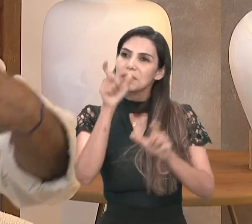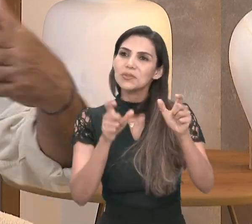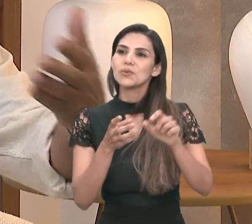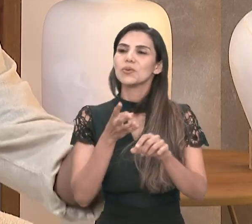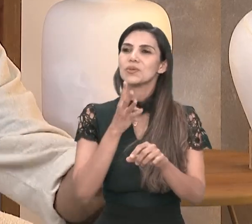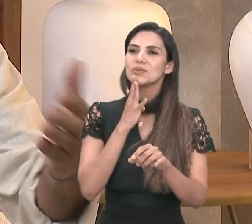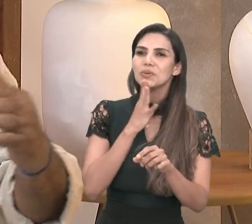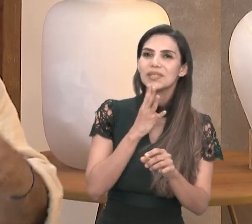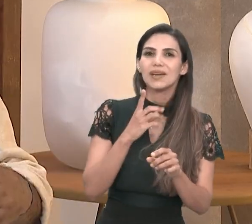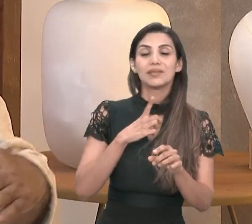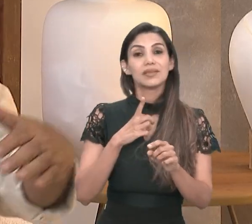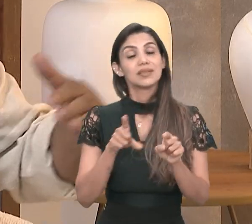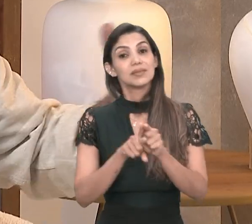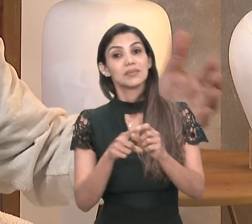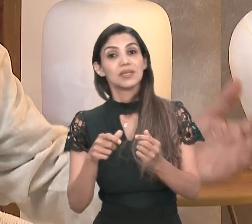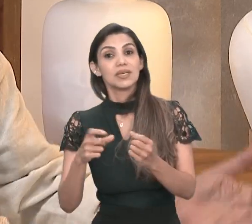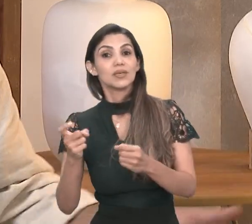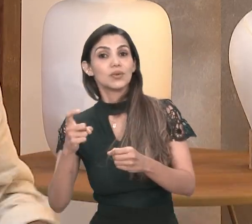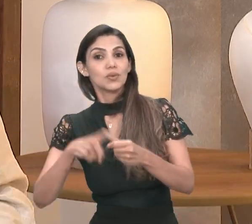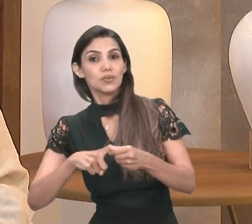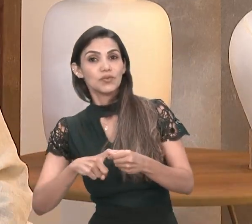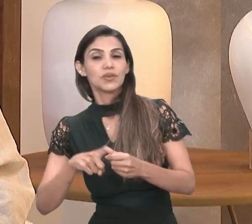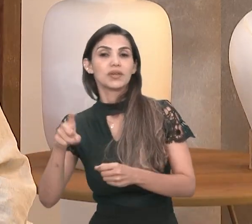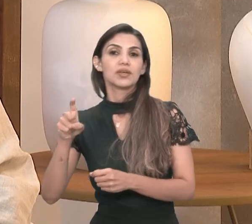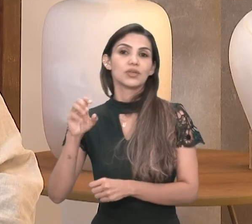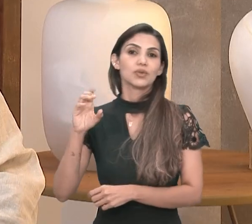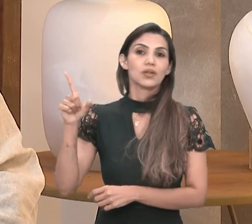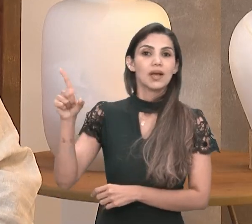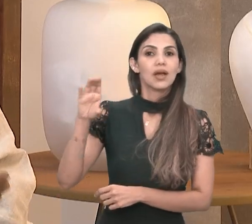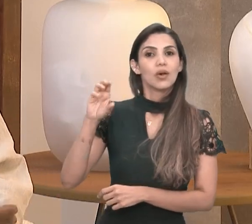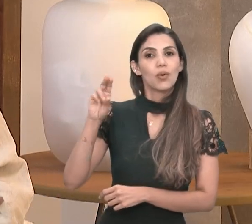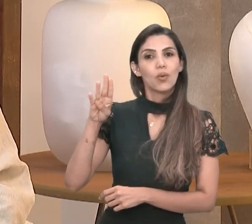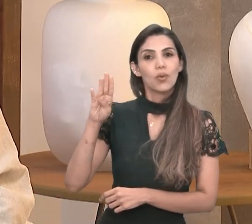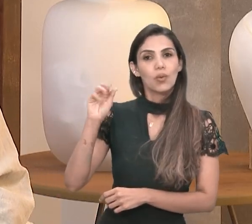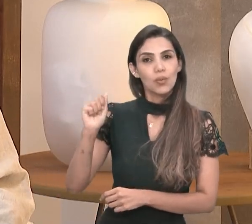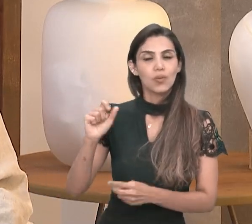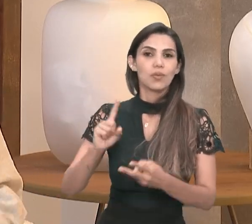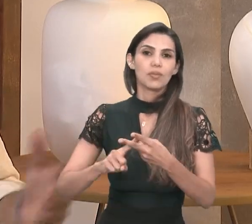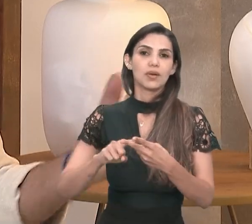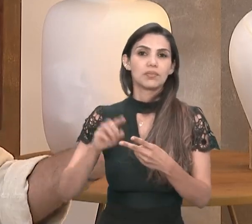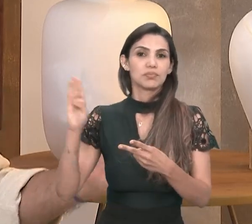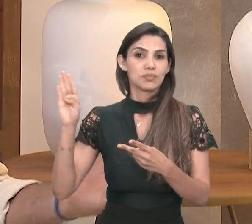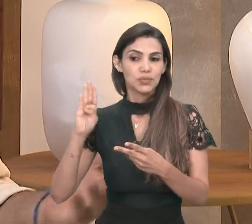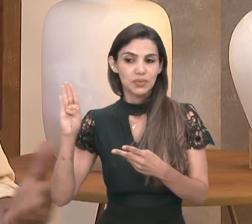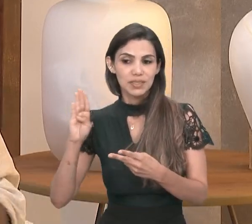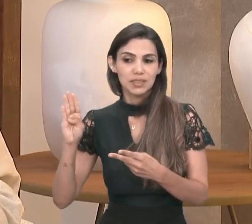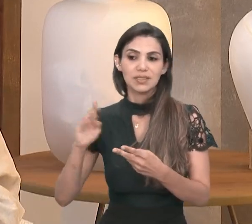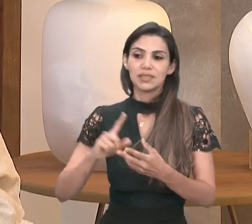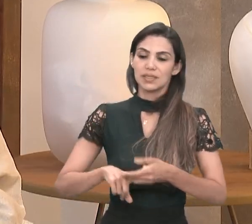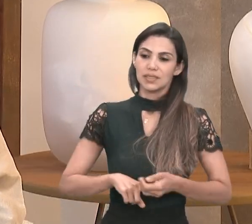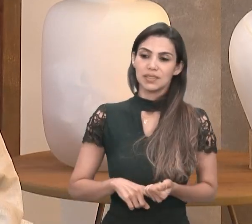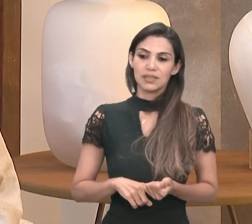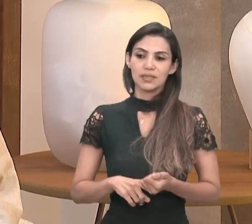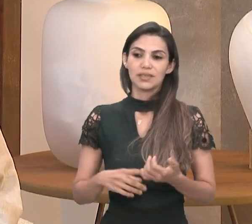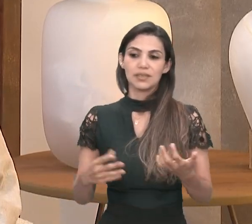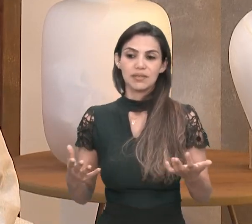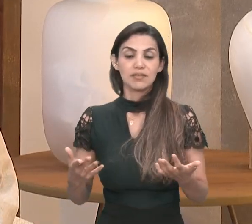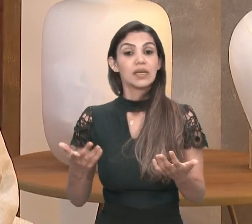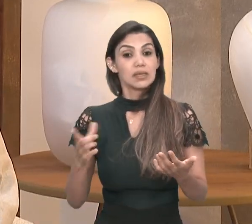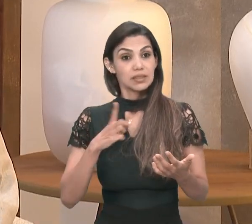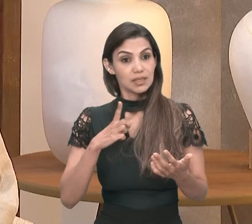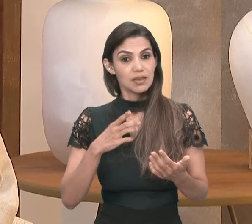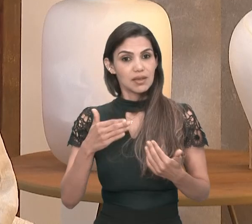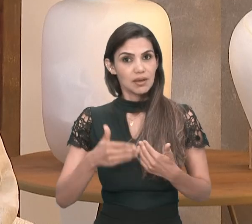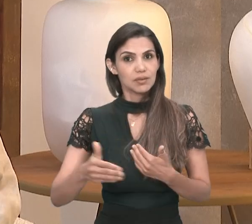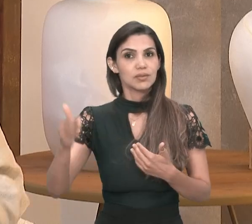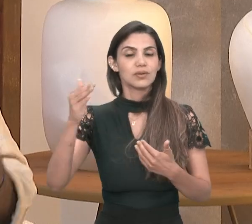convênios com Cuba, temos com a Bolívia, estamos fazendo segunda-feira uma mostra aqui nas Ciências Sociais